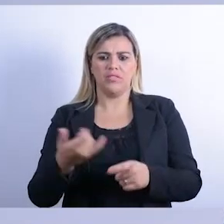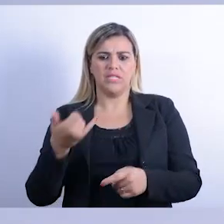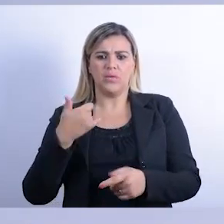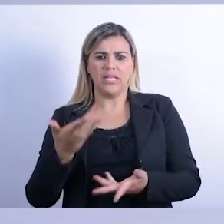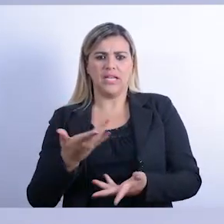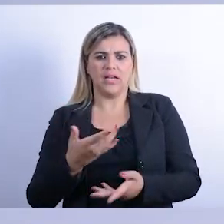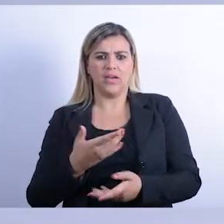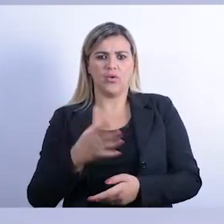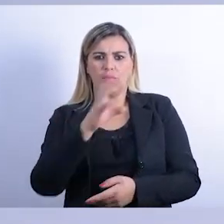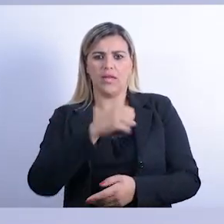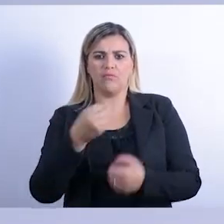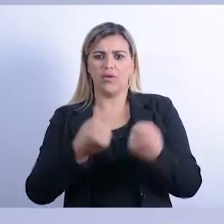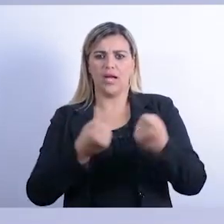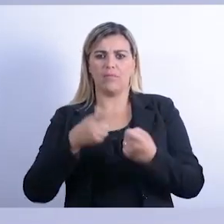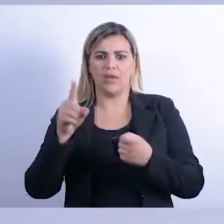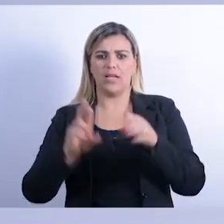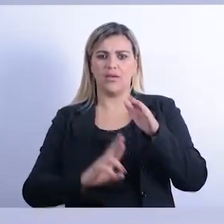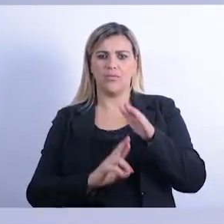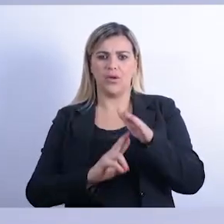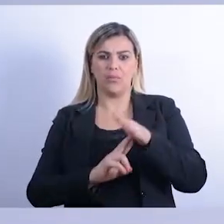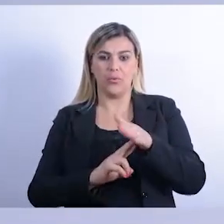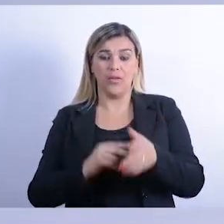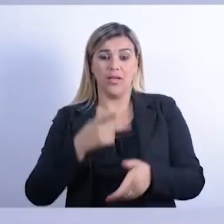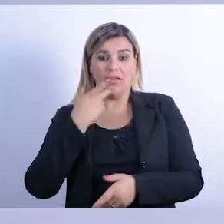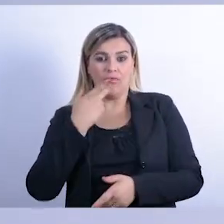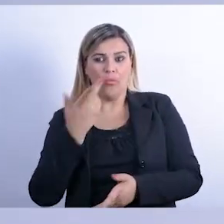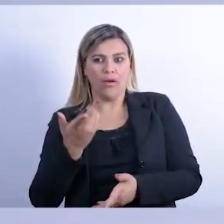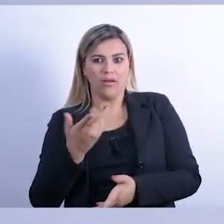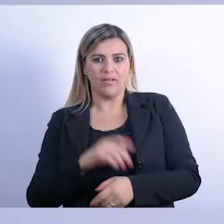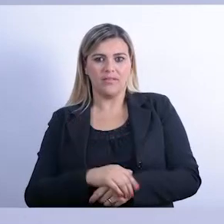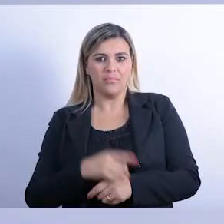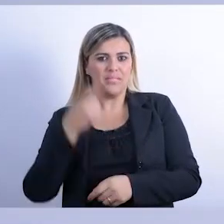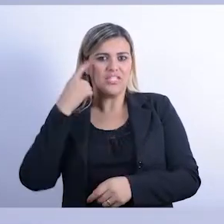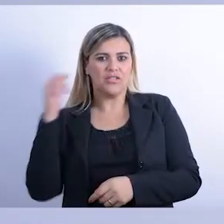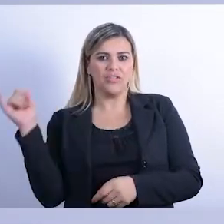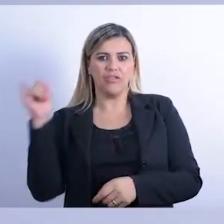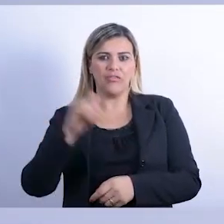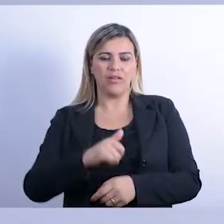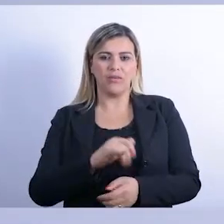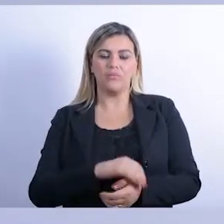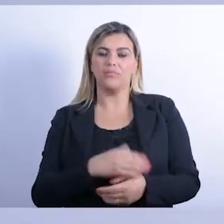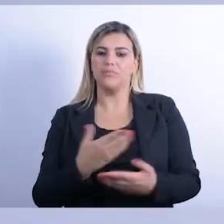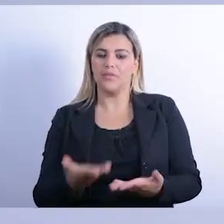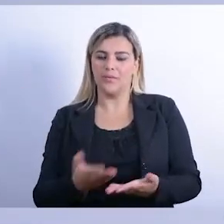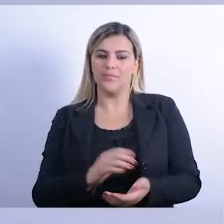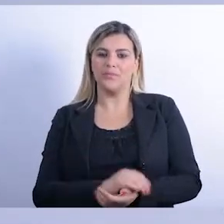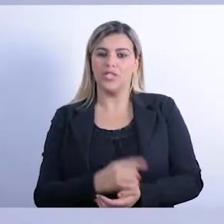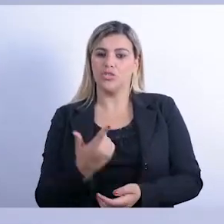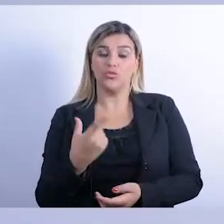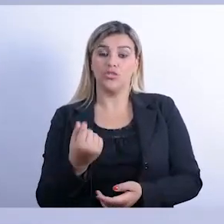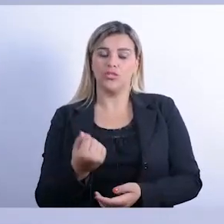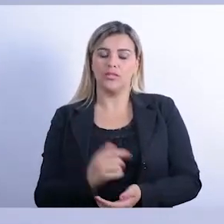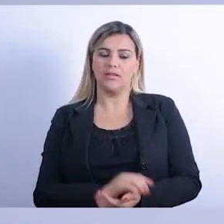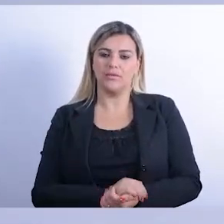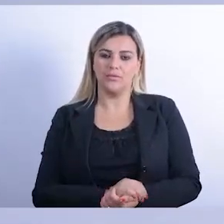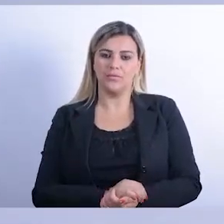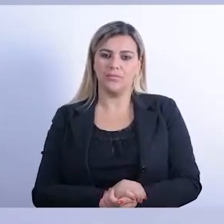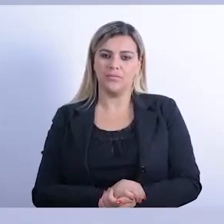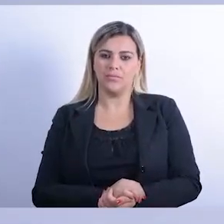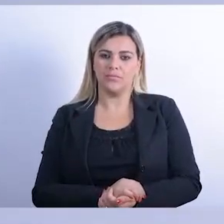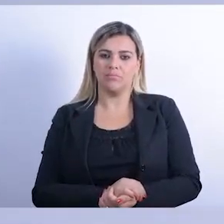por que vocês não ligaram? Eu mandava o carro buscar vocês no aeroporto. Falei, que isso, nós viemos de ônibus. Aquela agora não tinha dinheiro para vir e